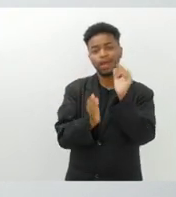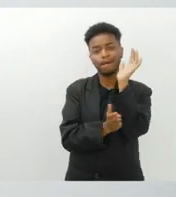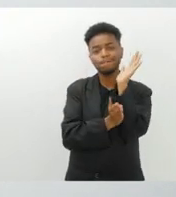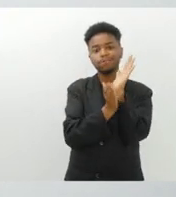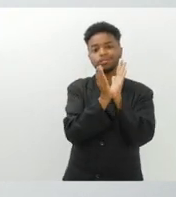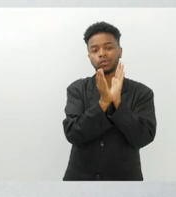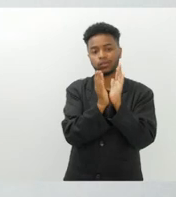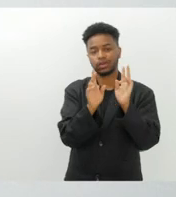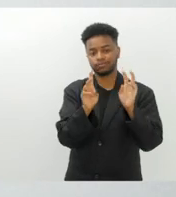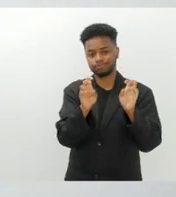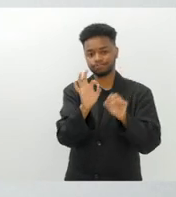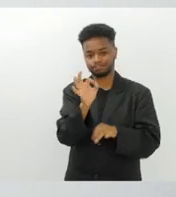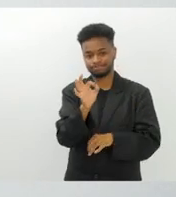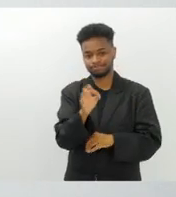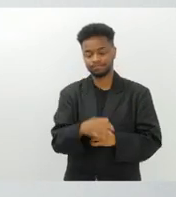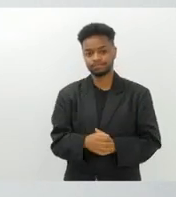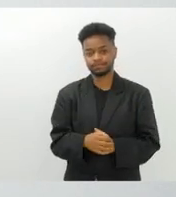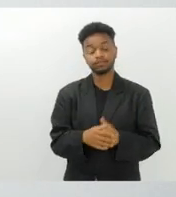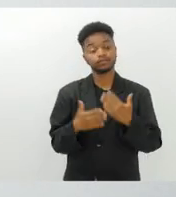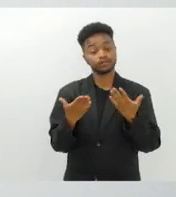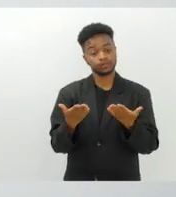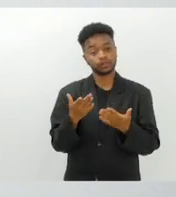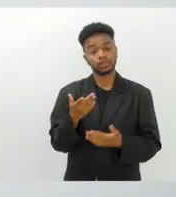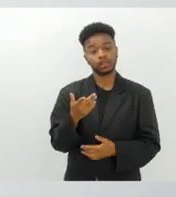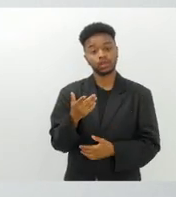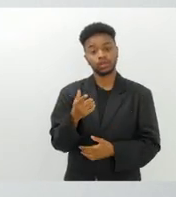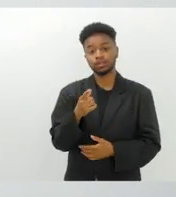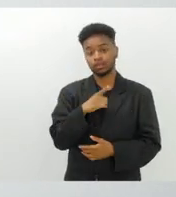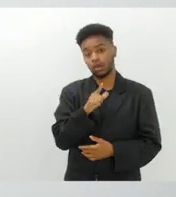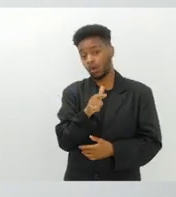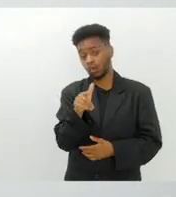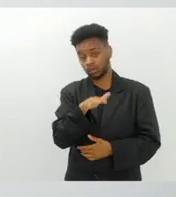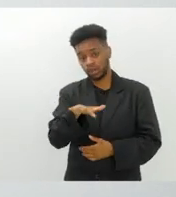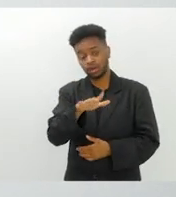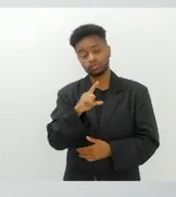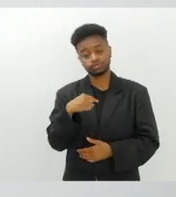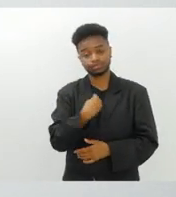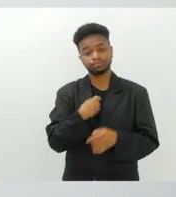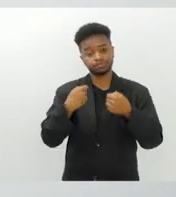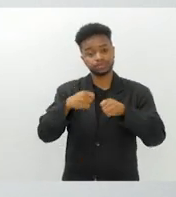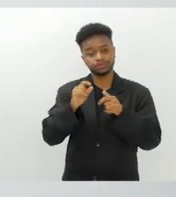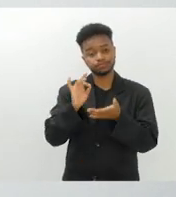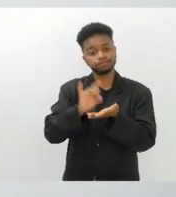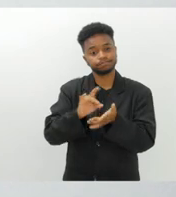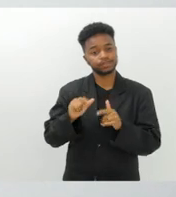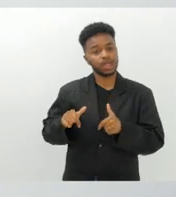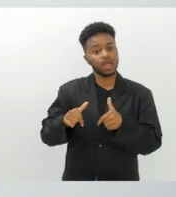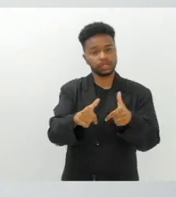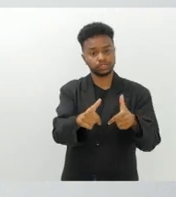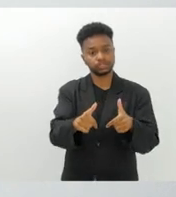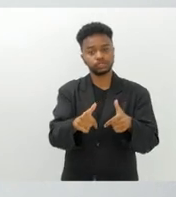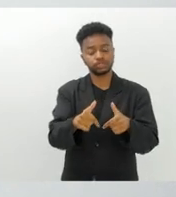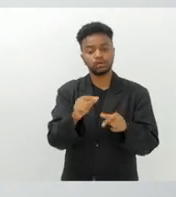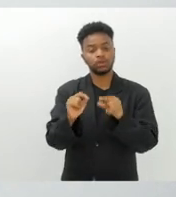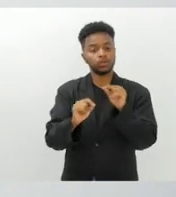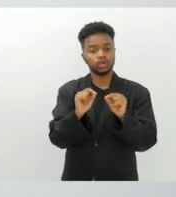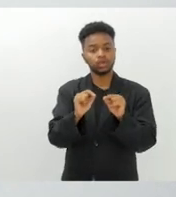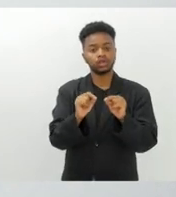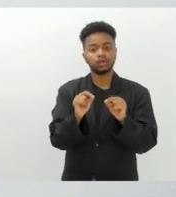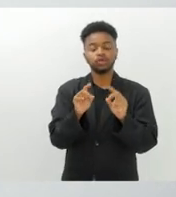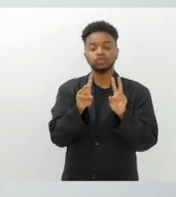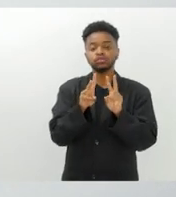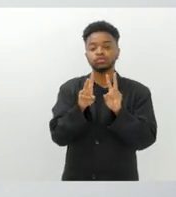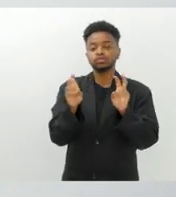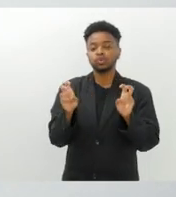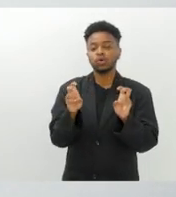burocracias. A gente precisa, e é um outro campo que a gente precisa atuar muito seriamente, que são essas